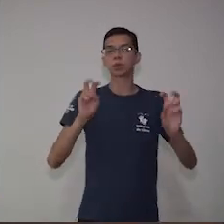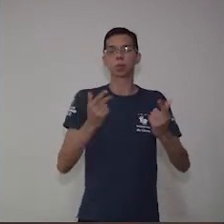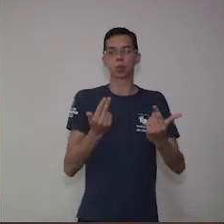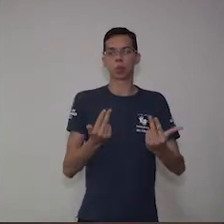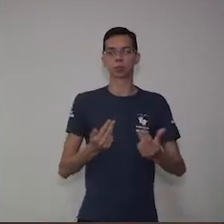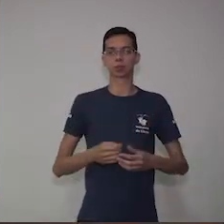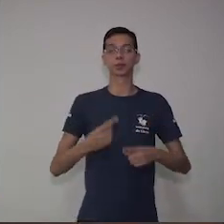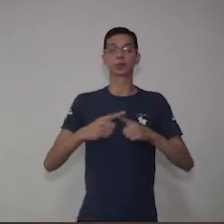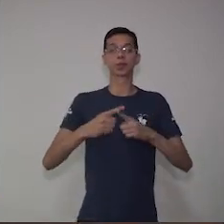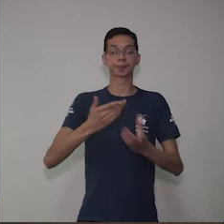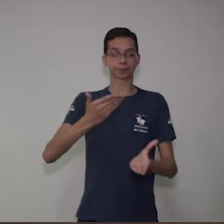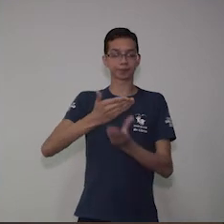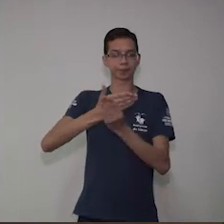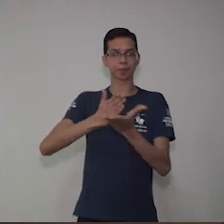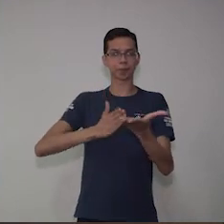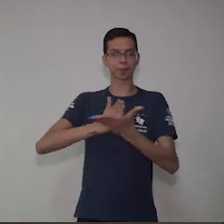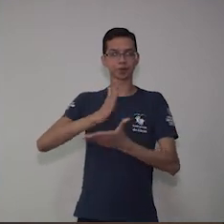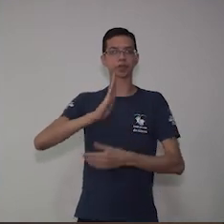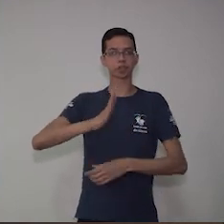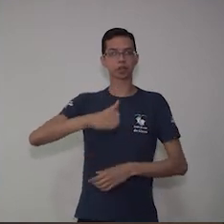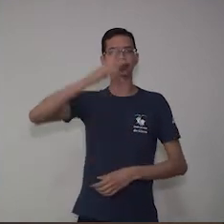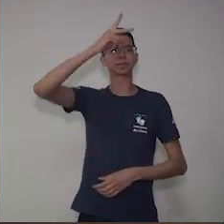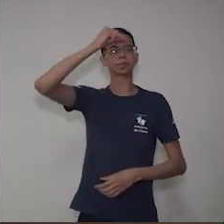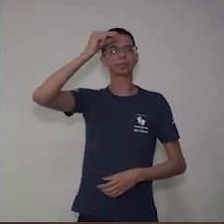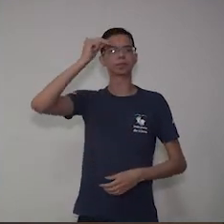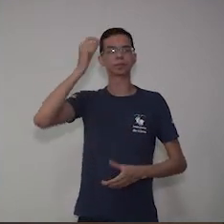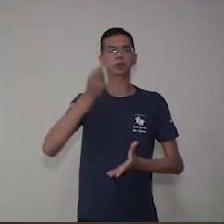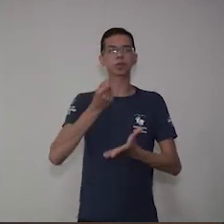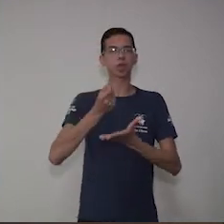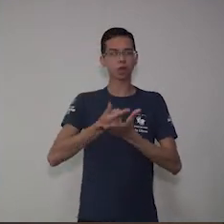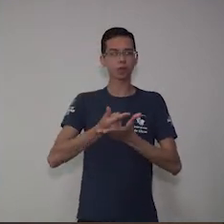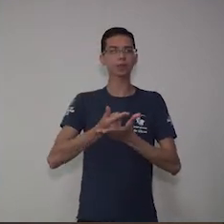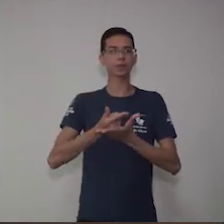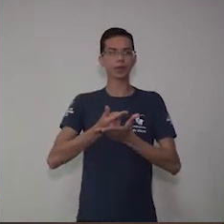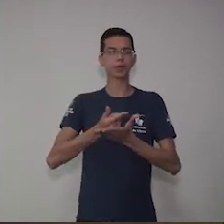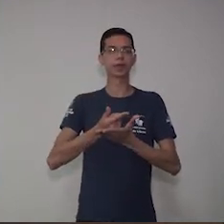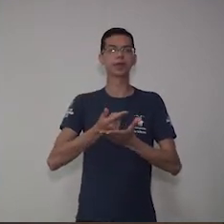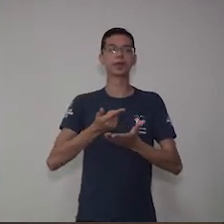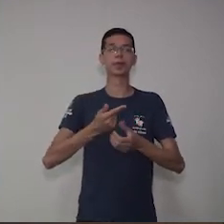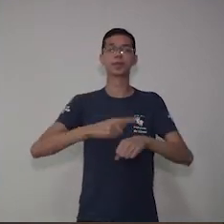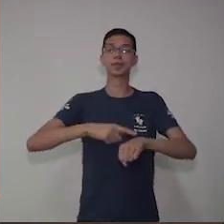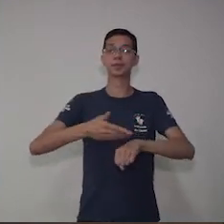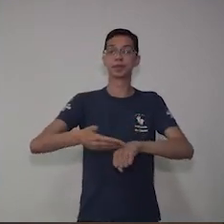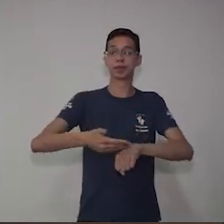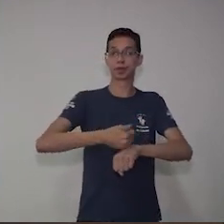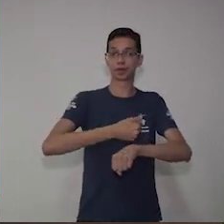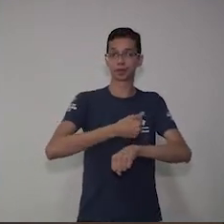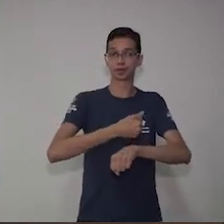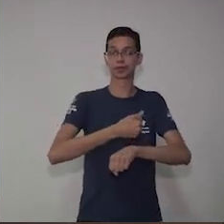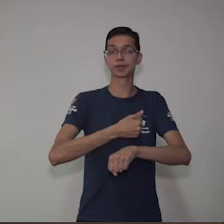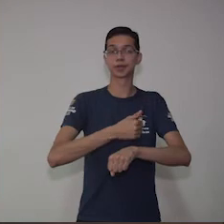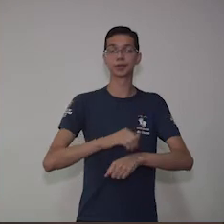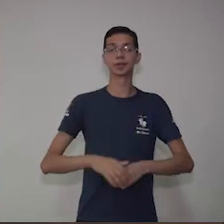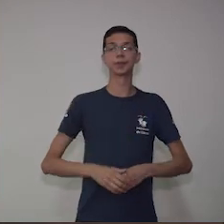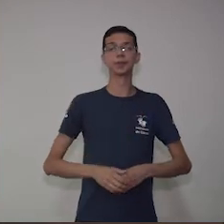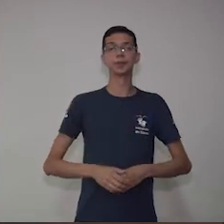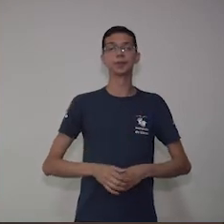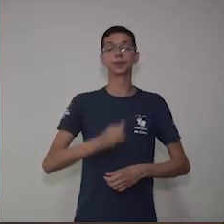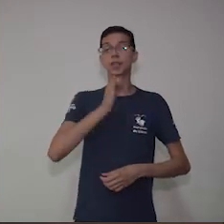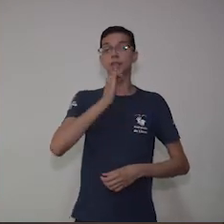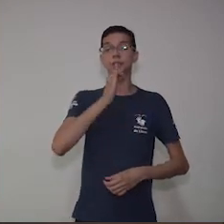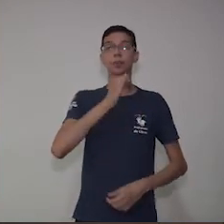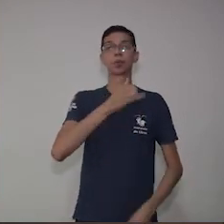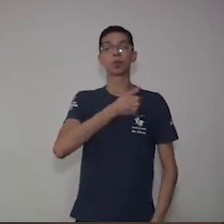emenda aprovada, a Prefeitura cogita comprar imunizantes por conta própria se a oferta do governo federal for